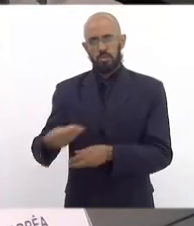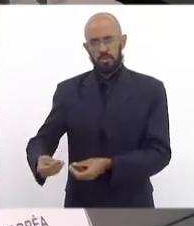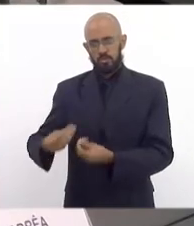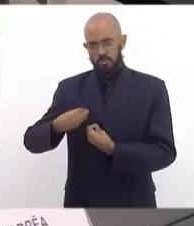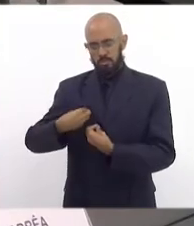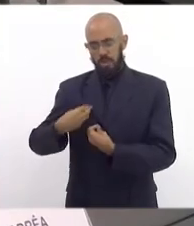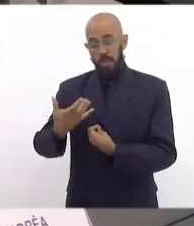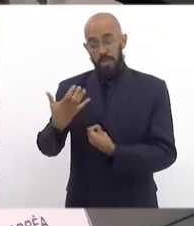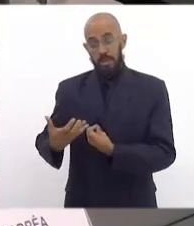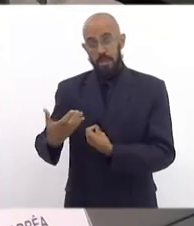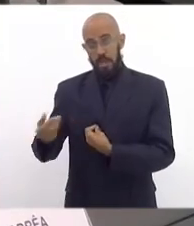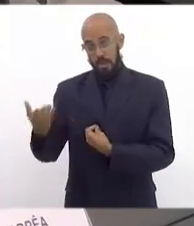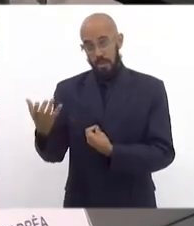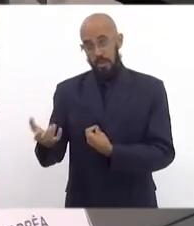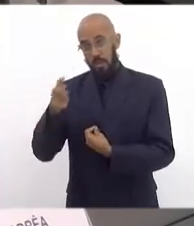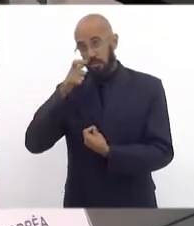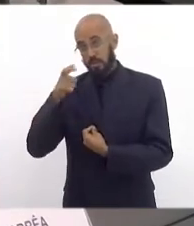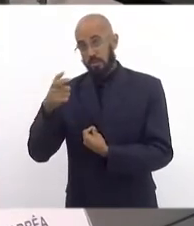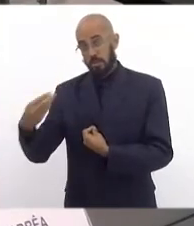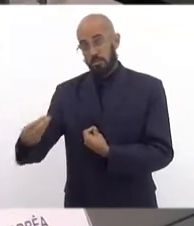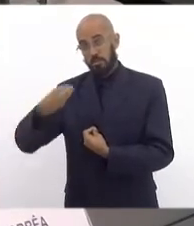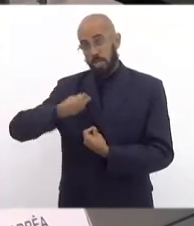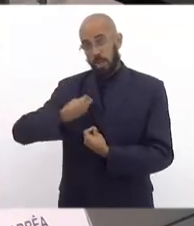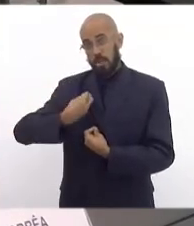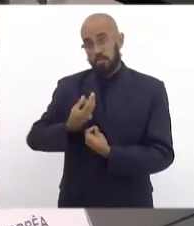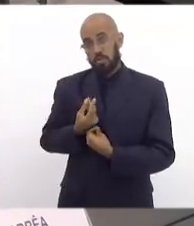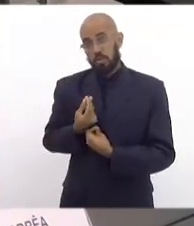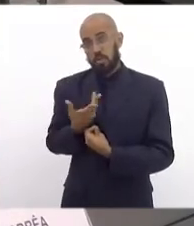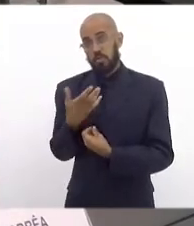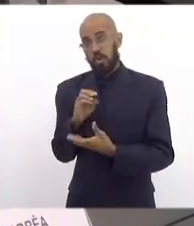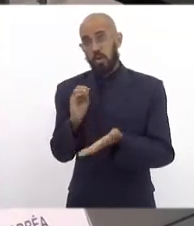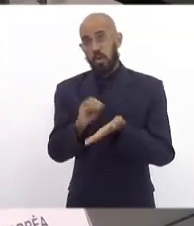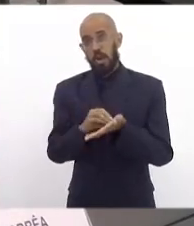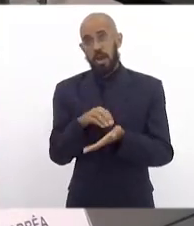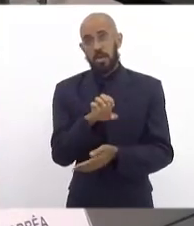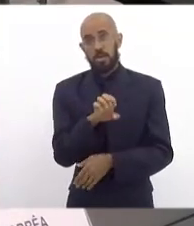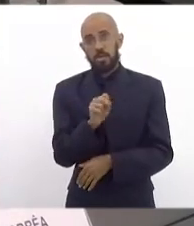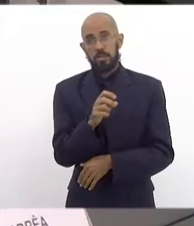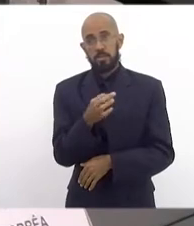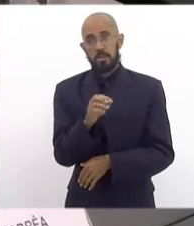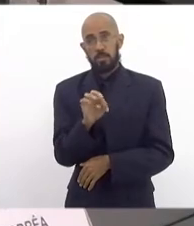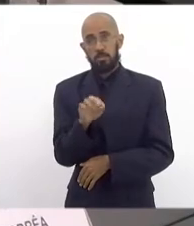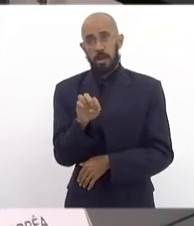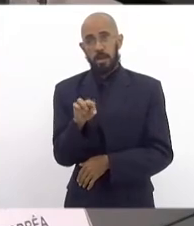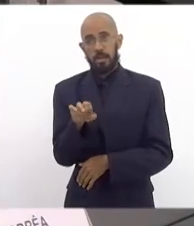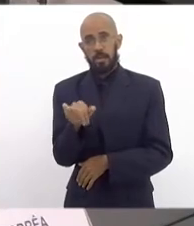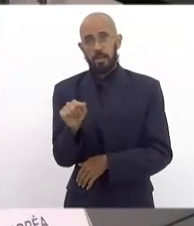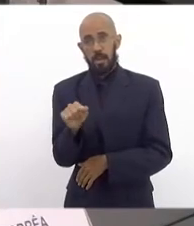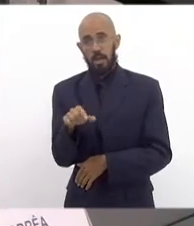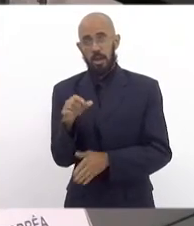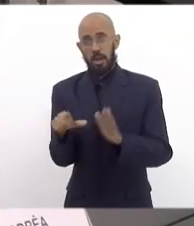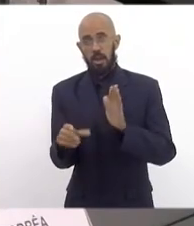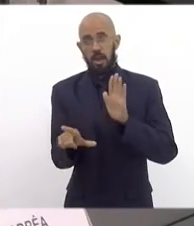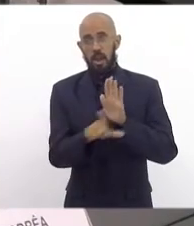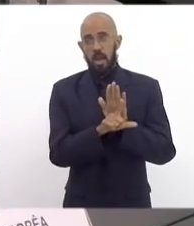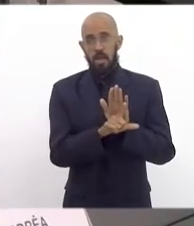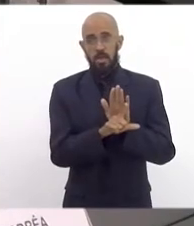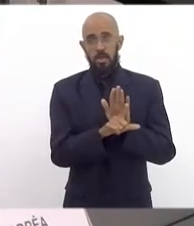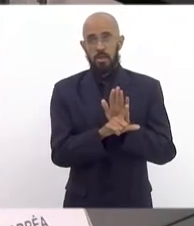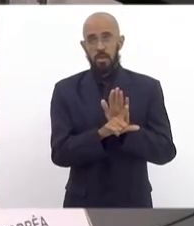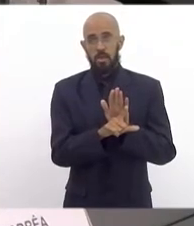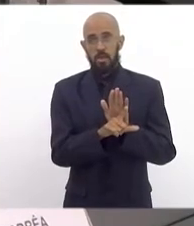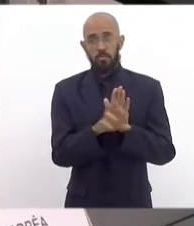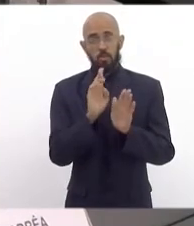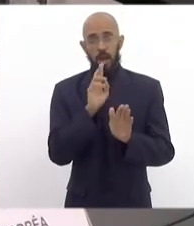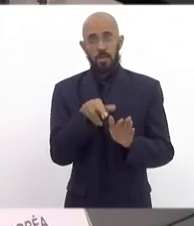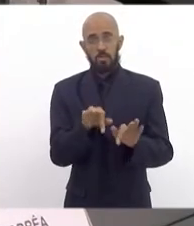um Lobby enorme Oi gente colocasse estamparia na lei e nós não colocamos uma razão simples porque é difícil de